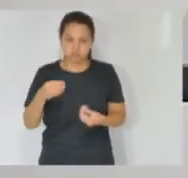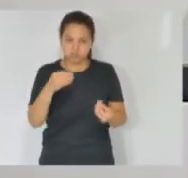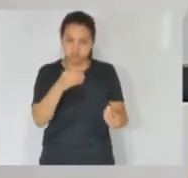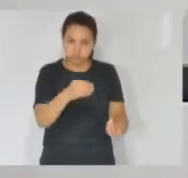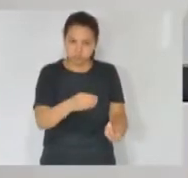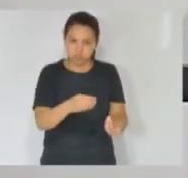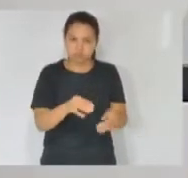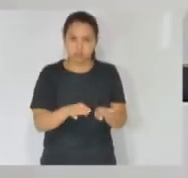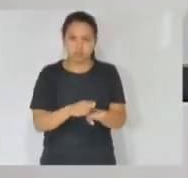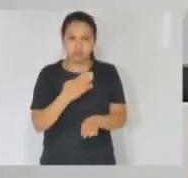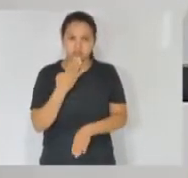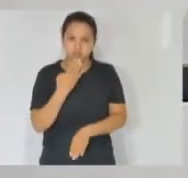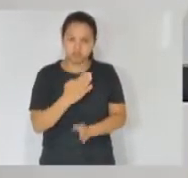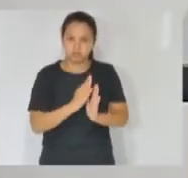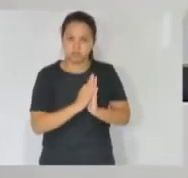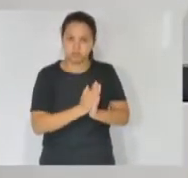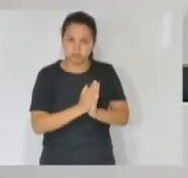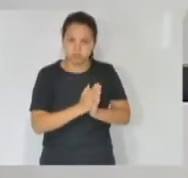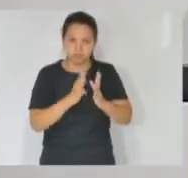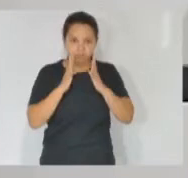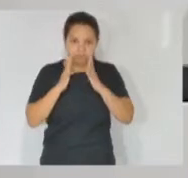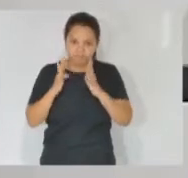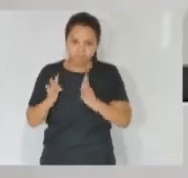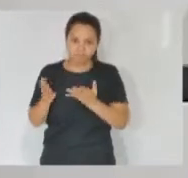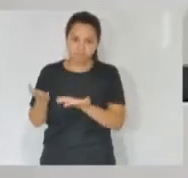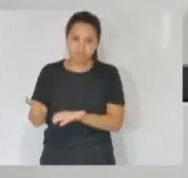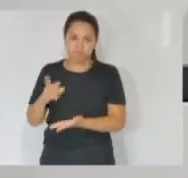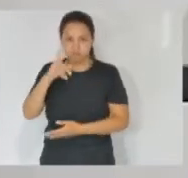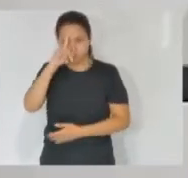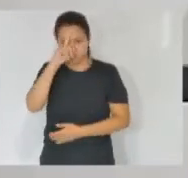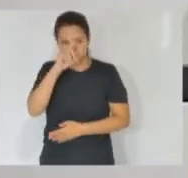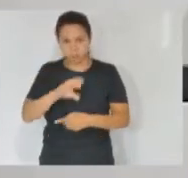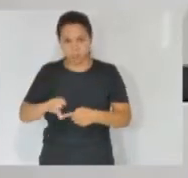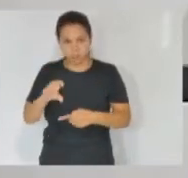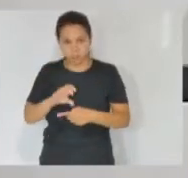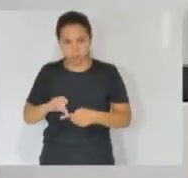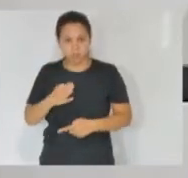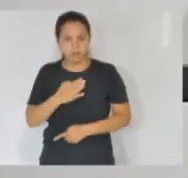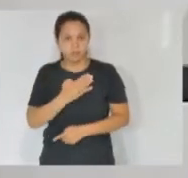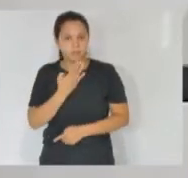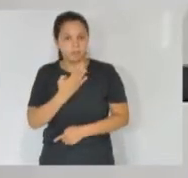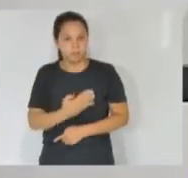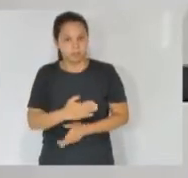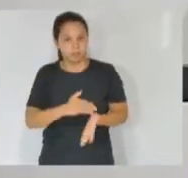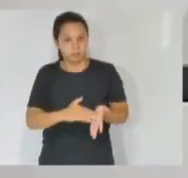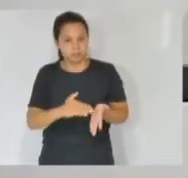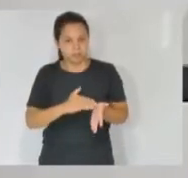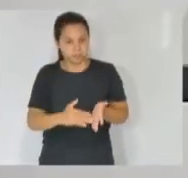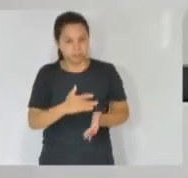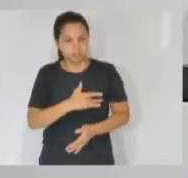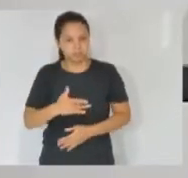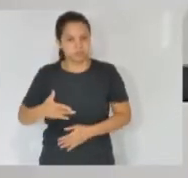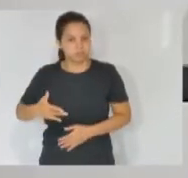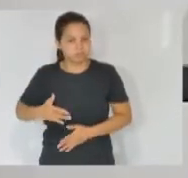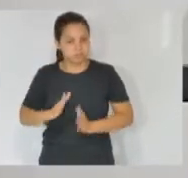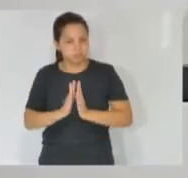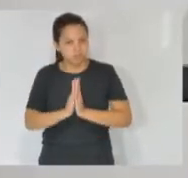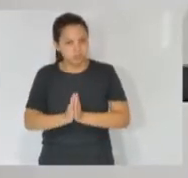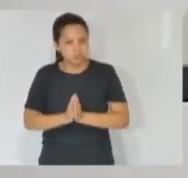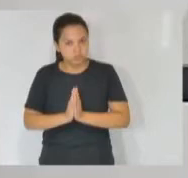governador, olhe para o nosso hospital em Curitibanos, solicitar ao secretário da Saúde novamente amanhã, pelo amor de Deus,